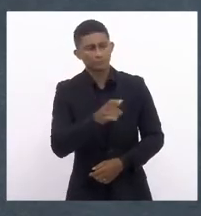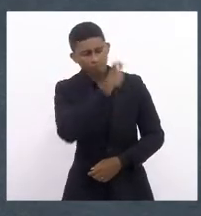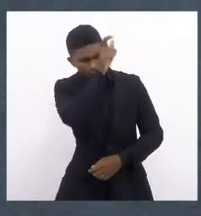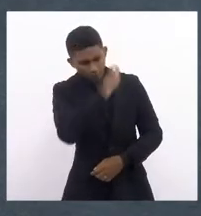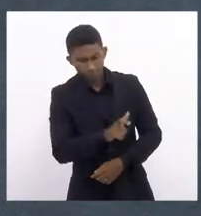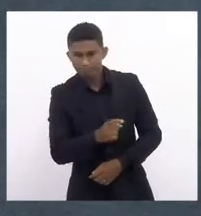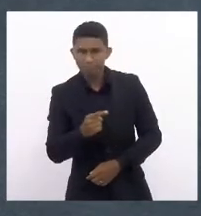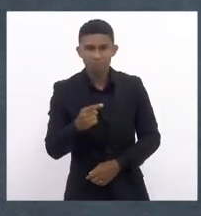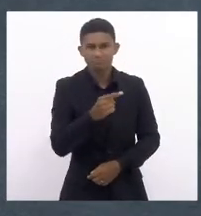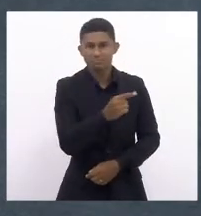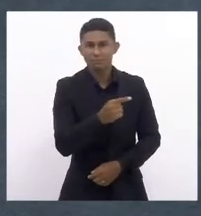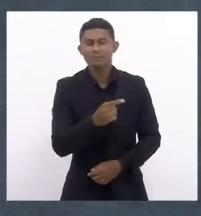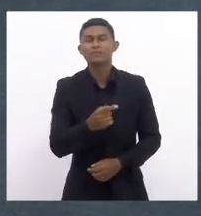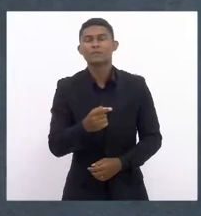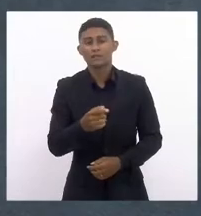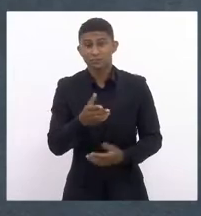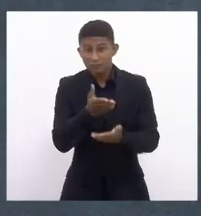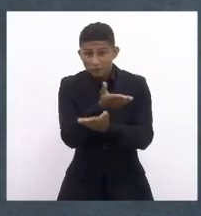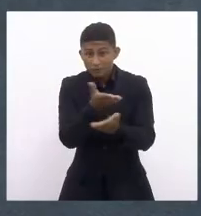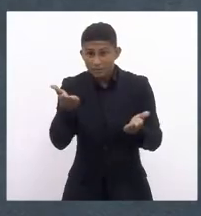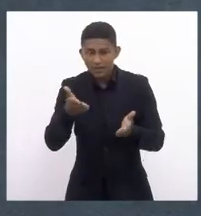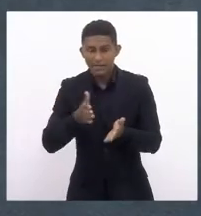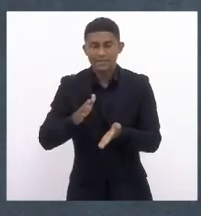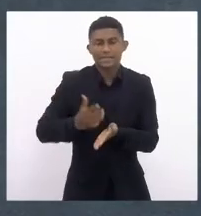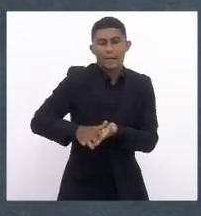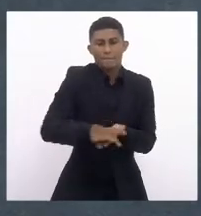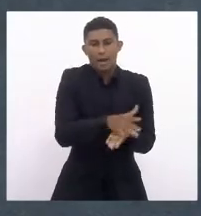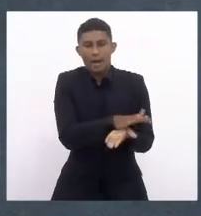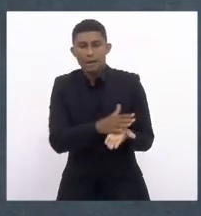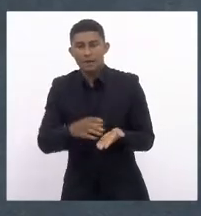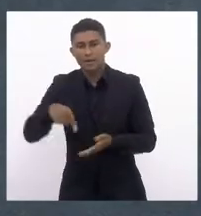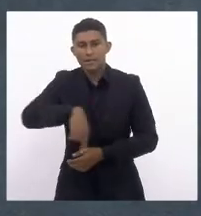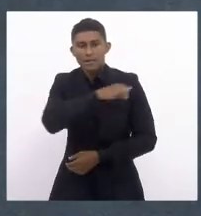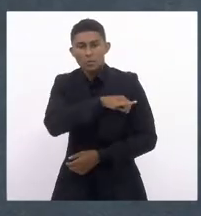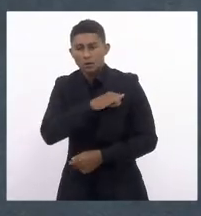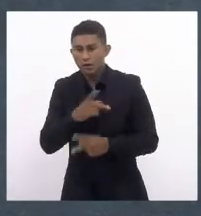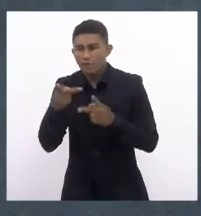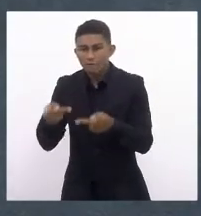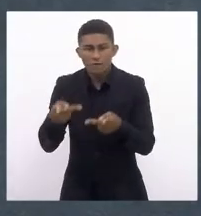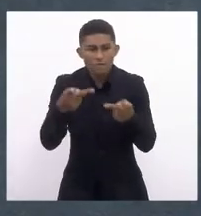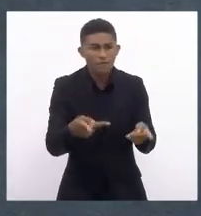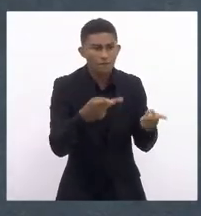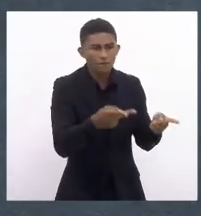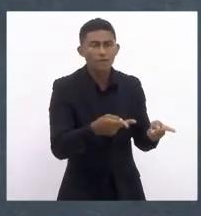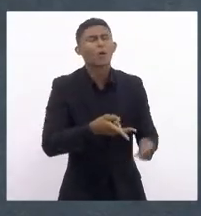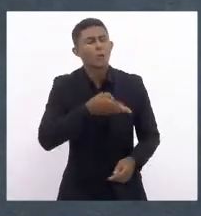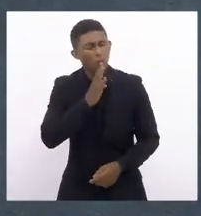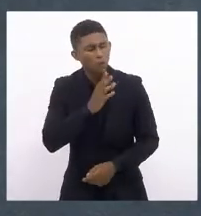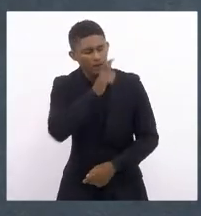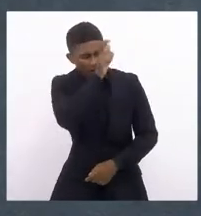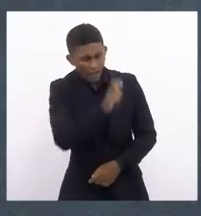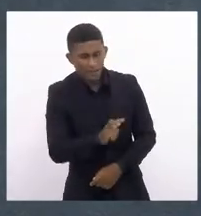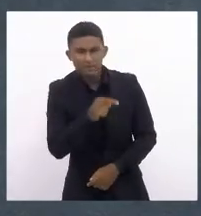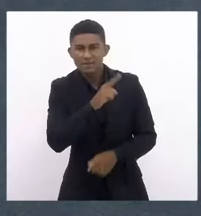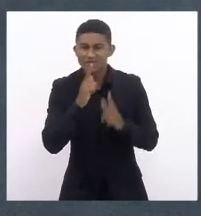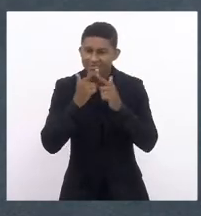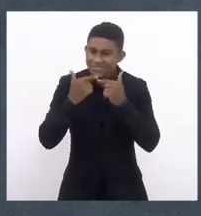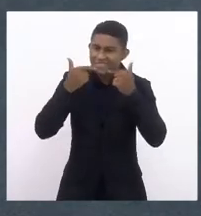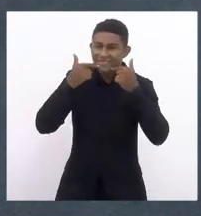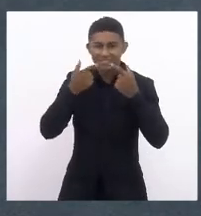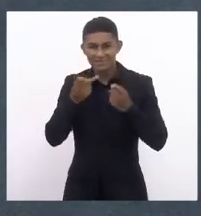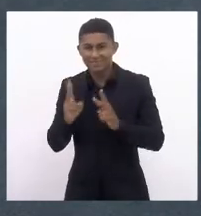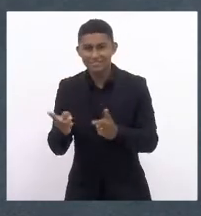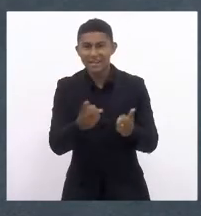quem frequenta os sambas na cidade do Rio de Janeiro, conhece de longe pelo seu sorriso largo, pela